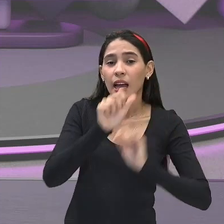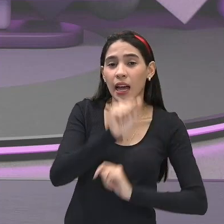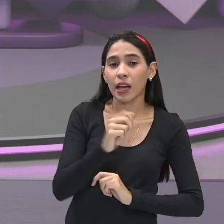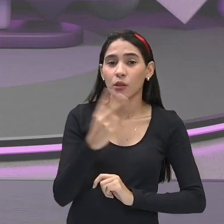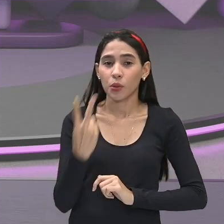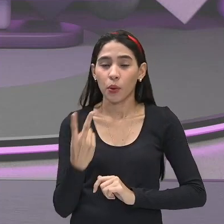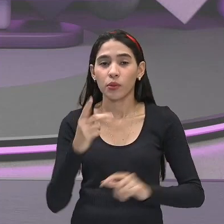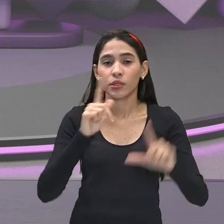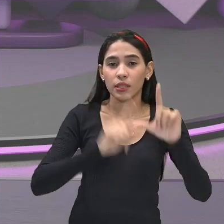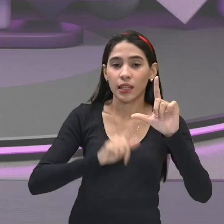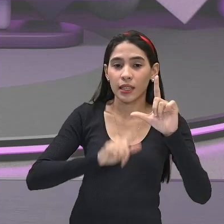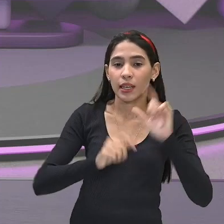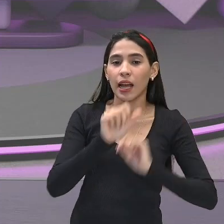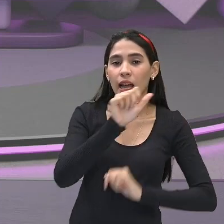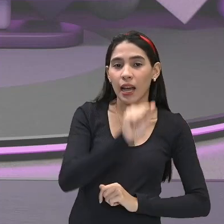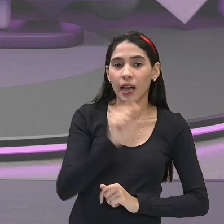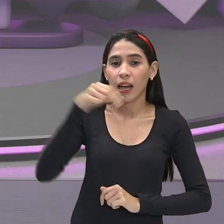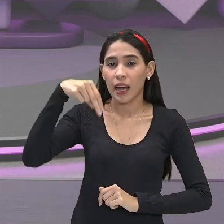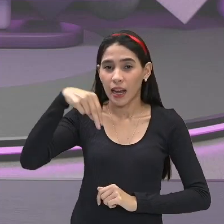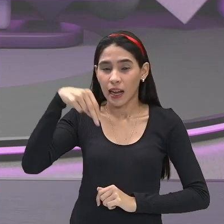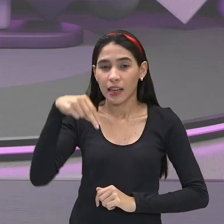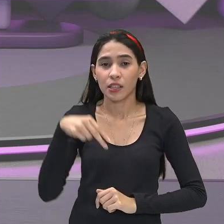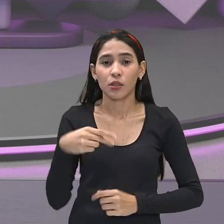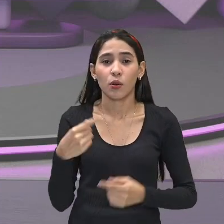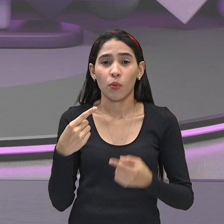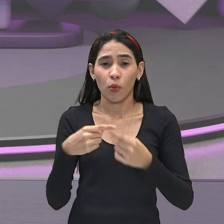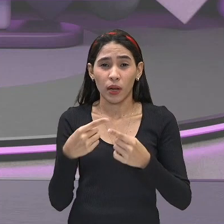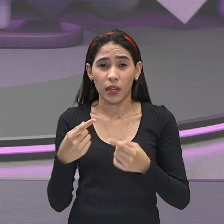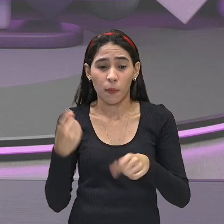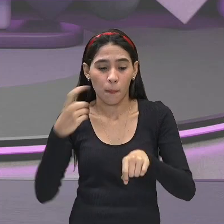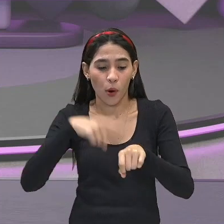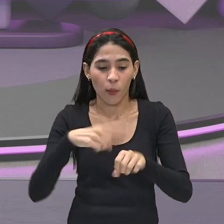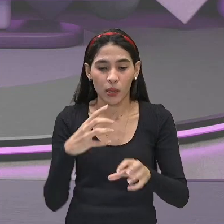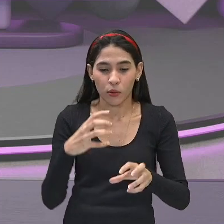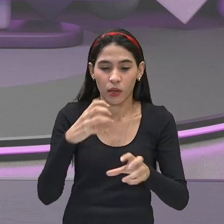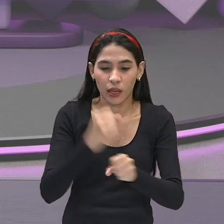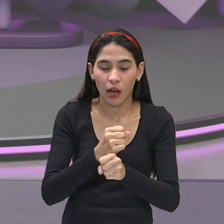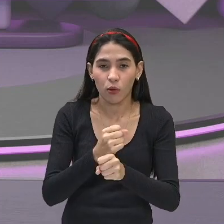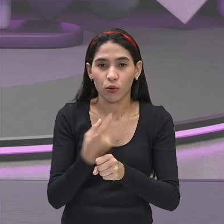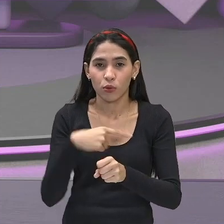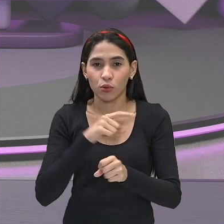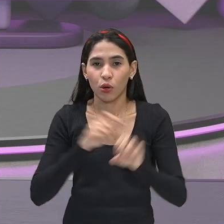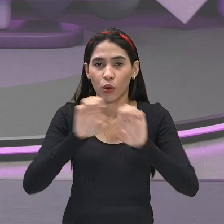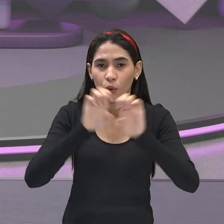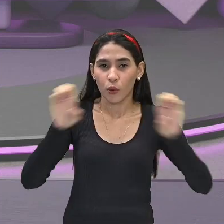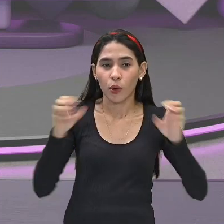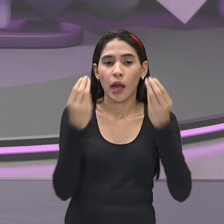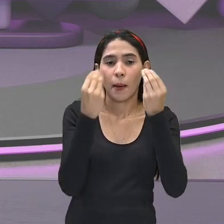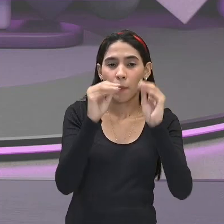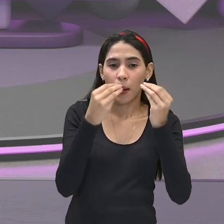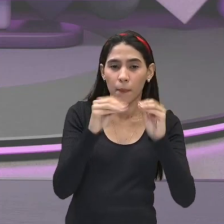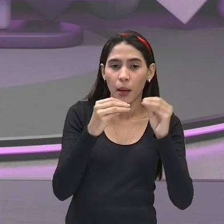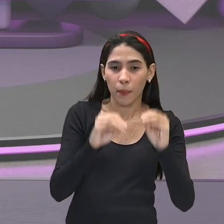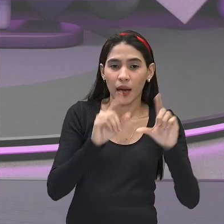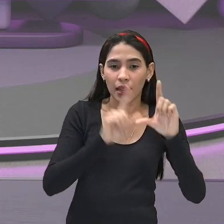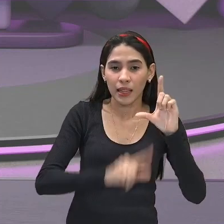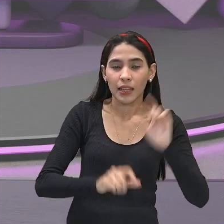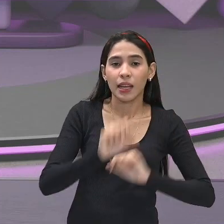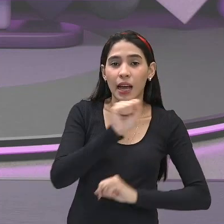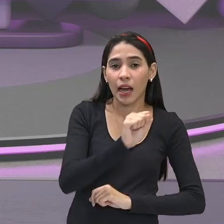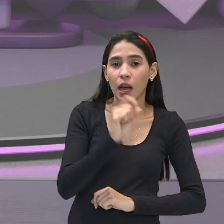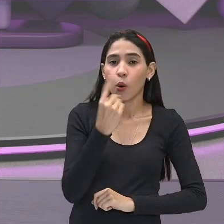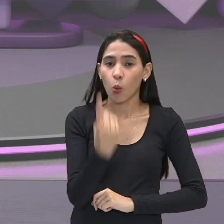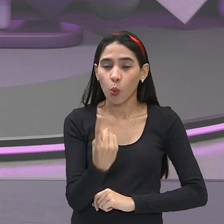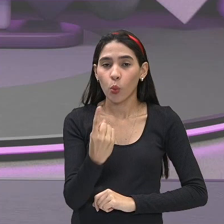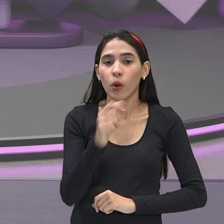nós trabalharmos o cálculo das progressões, a gente vai usar lá na fórmula essas nomenclaturas. A1,